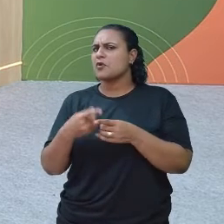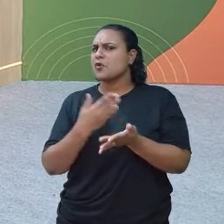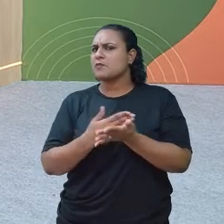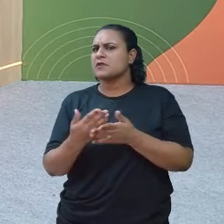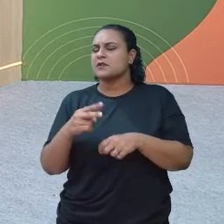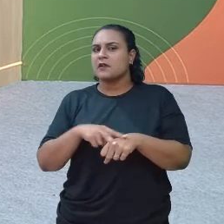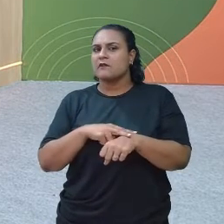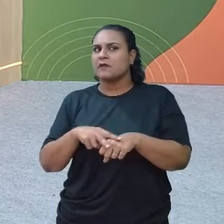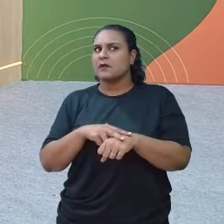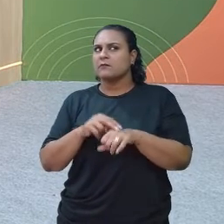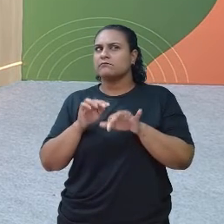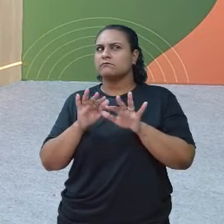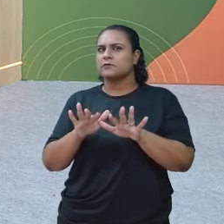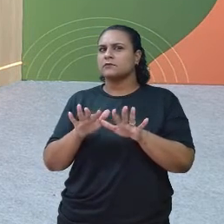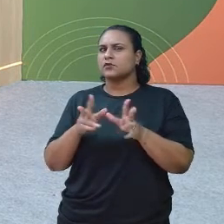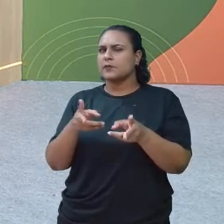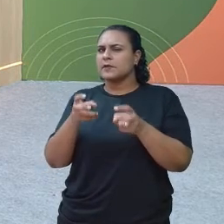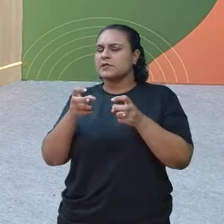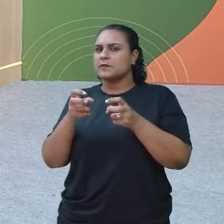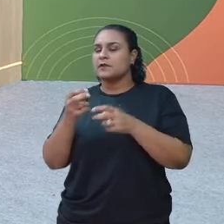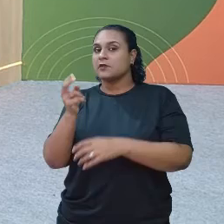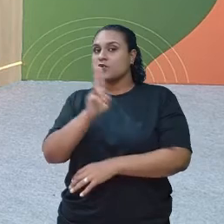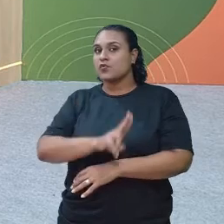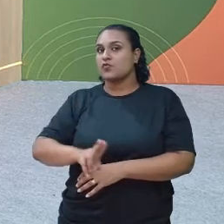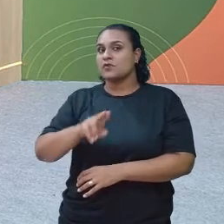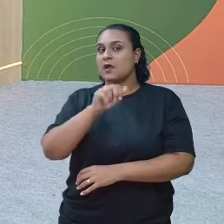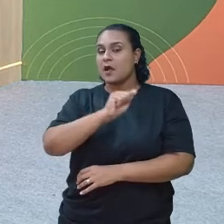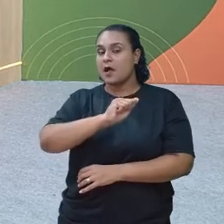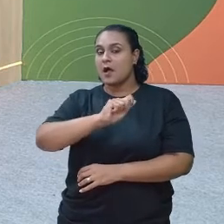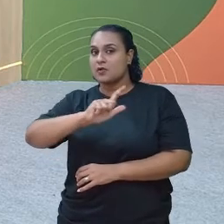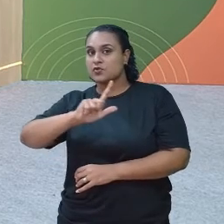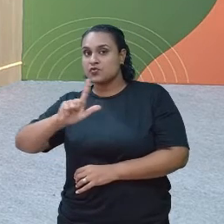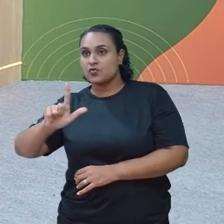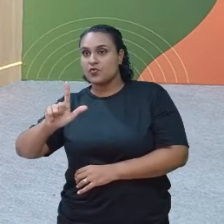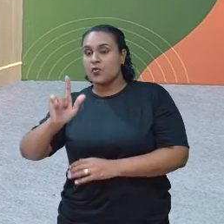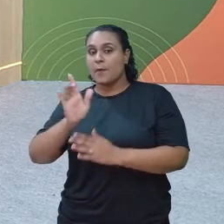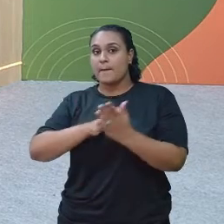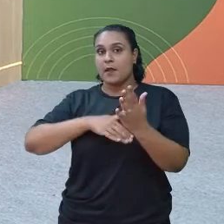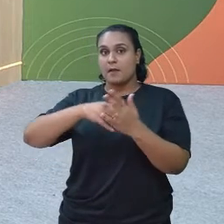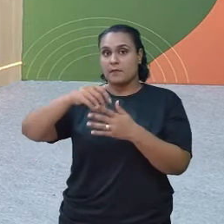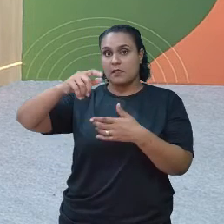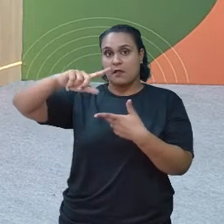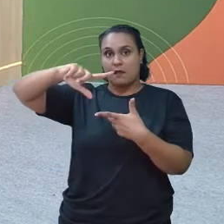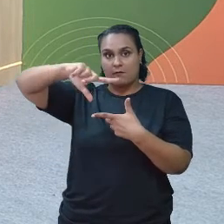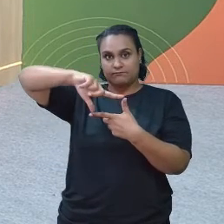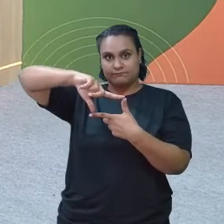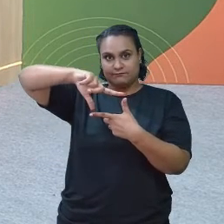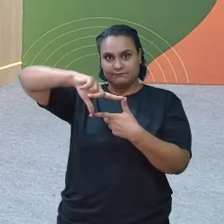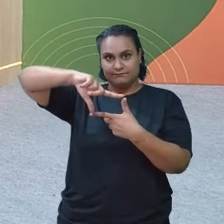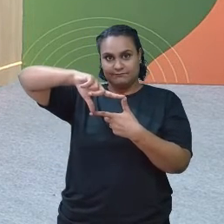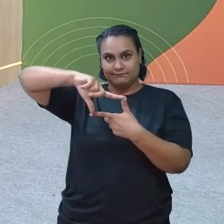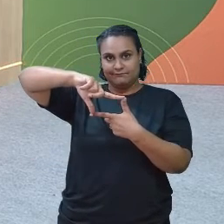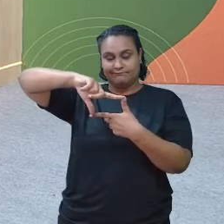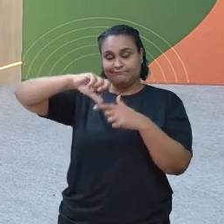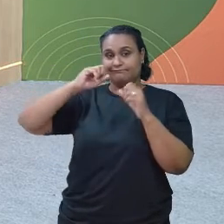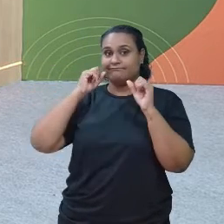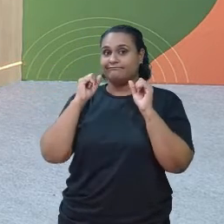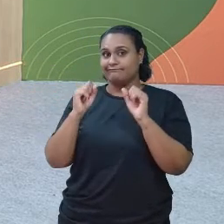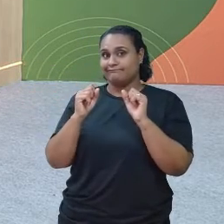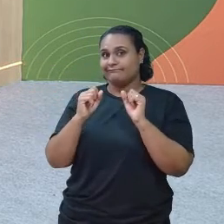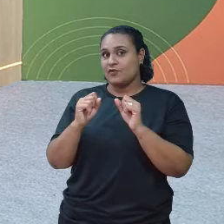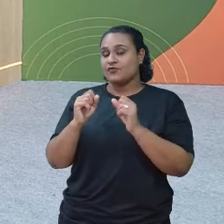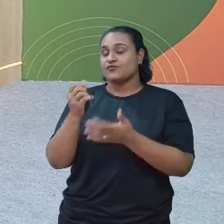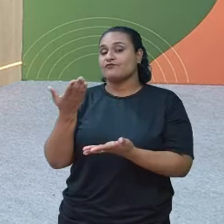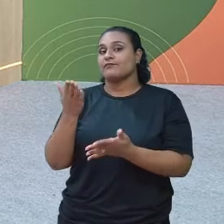estou subentendendo de que eu estou utilizando a cor azul para pintar a região retangular. Eu posso pintar na